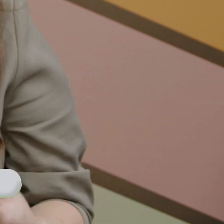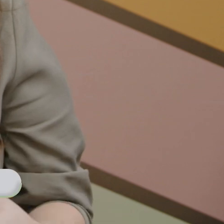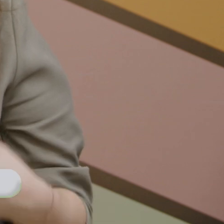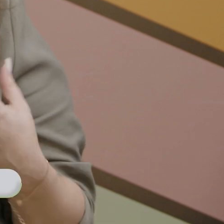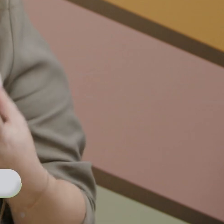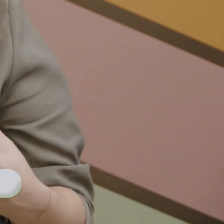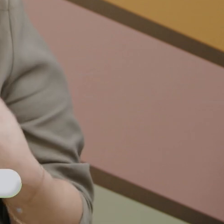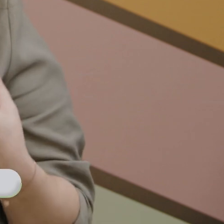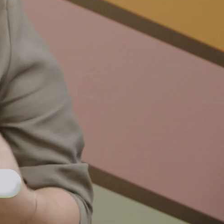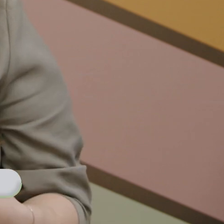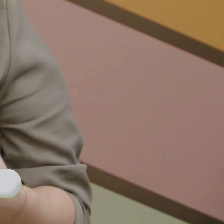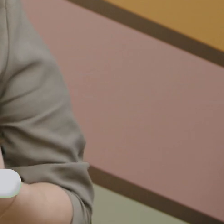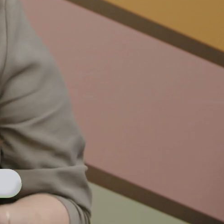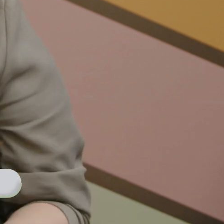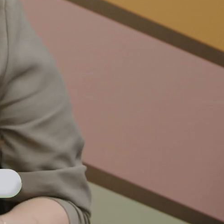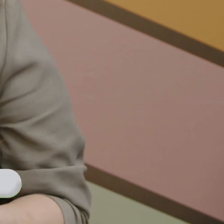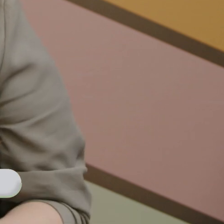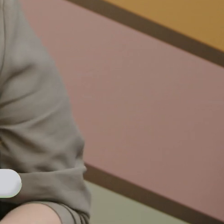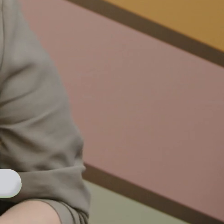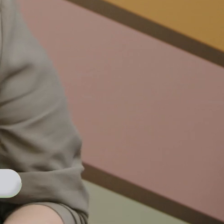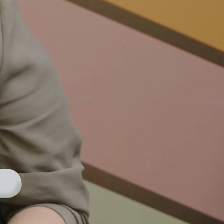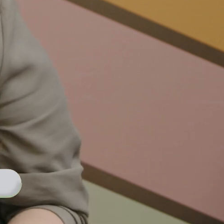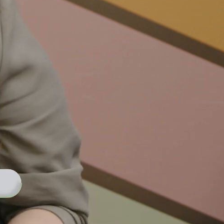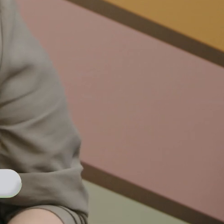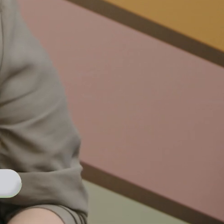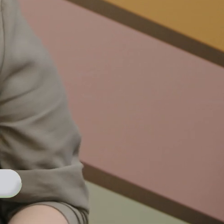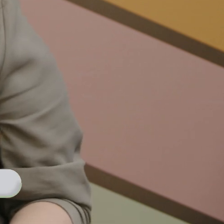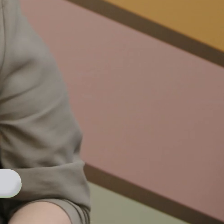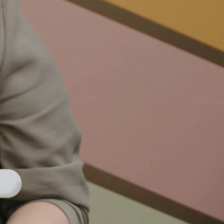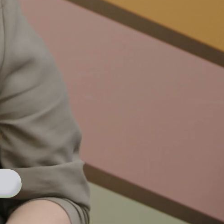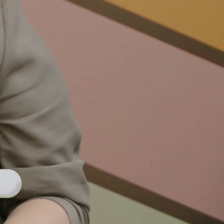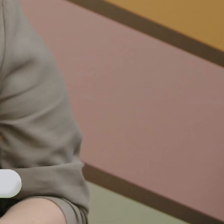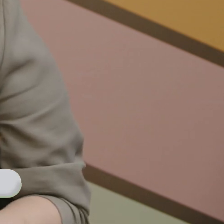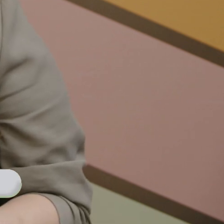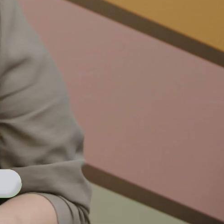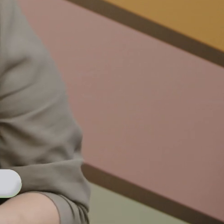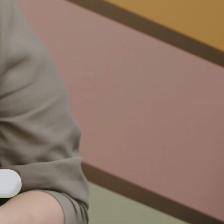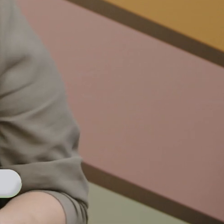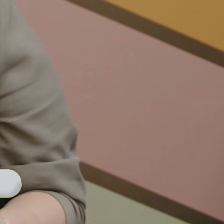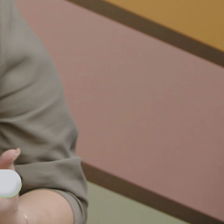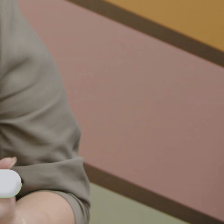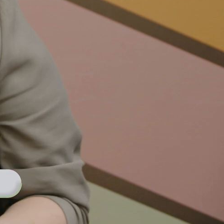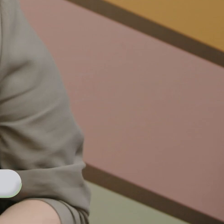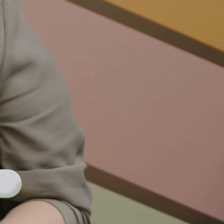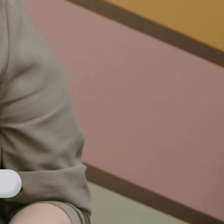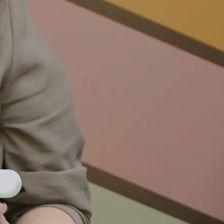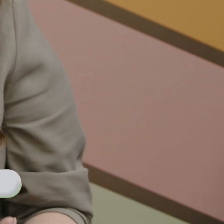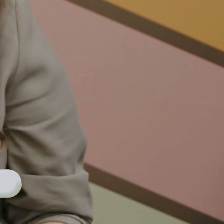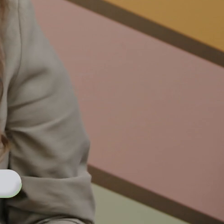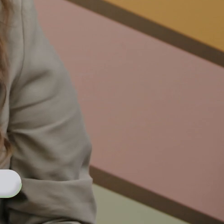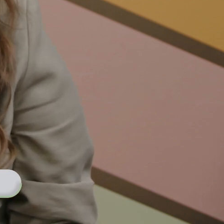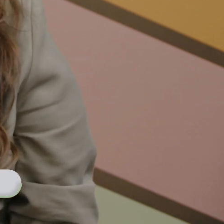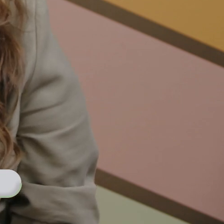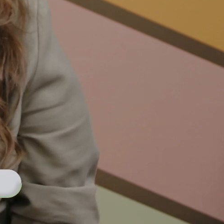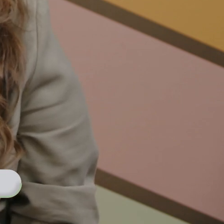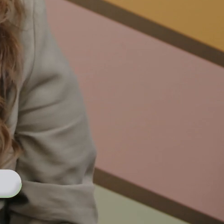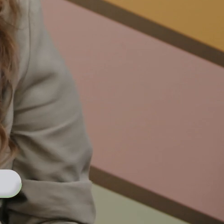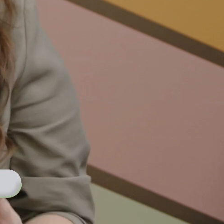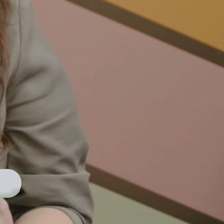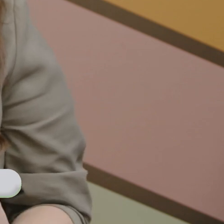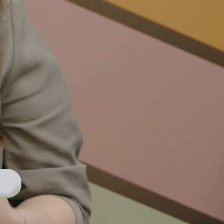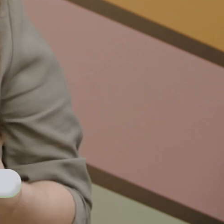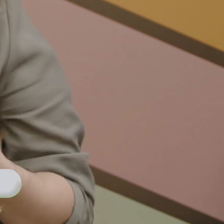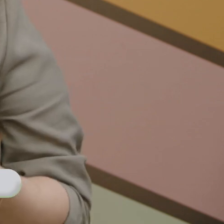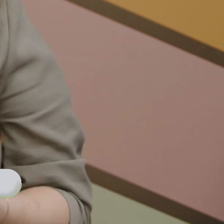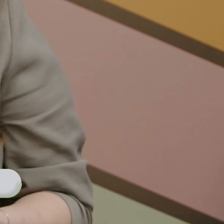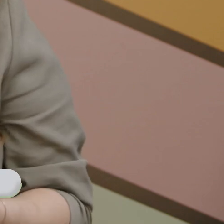essa alimentação aí mental de uma maneira consistente, muitas vezes a depressão ela está ligada à ausência de algumas vitaminas, por